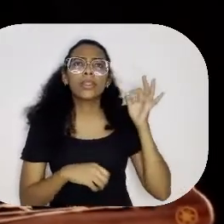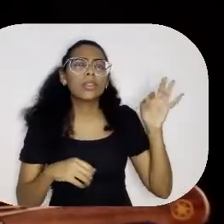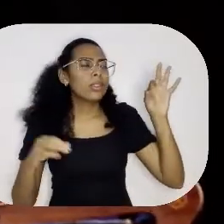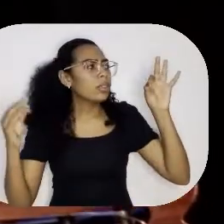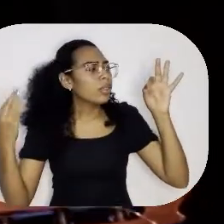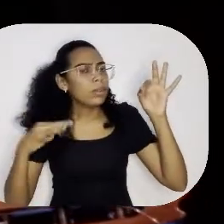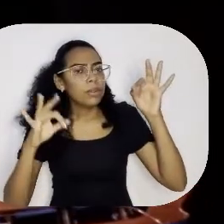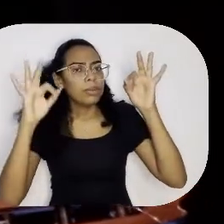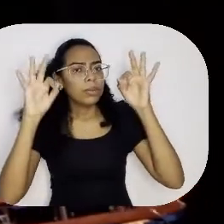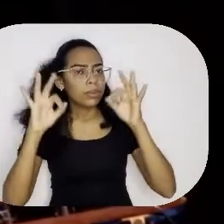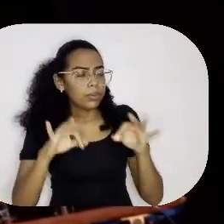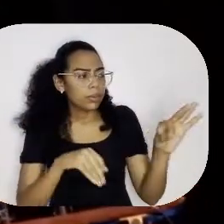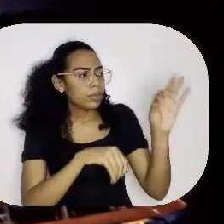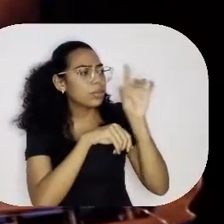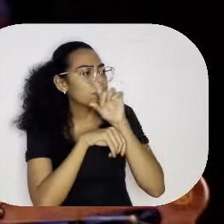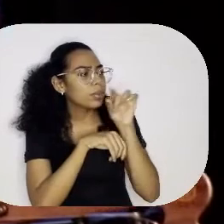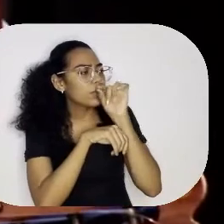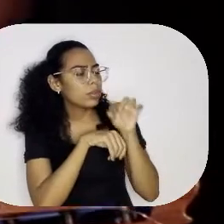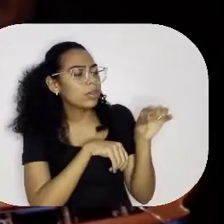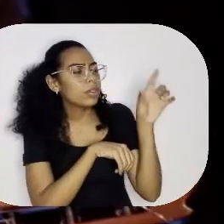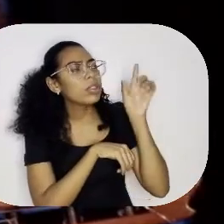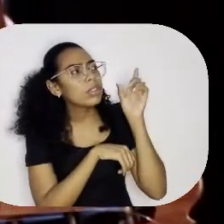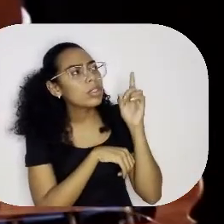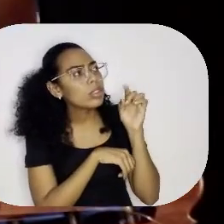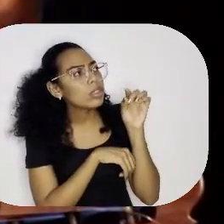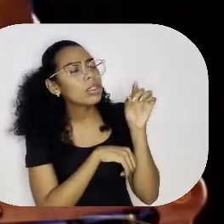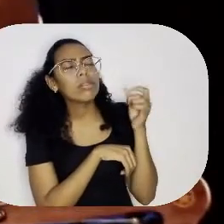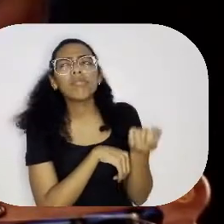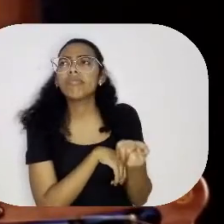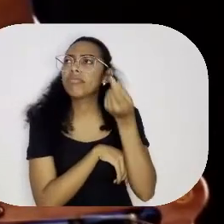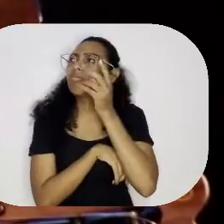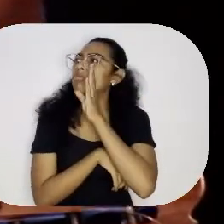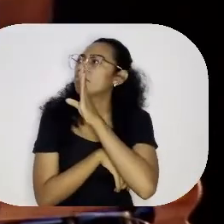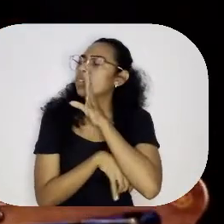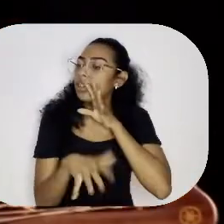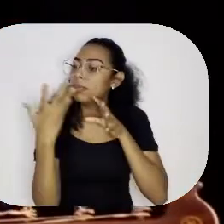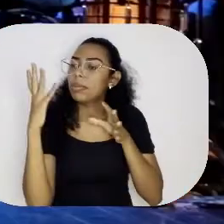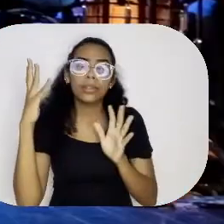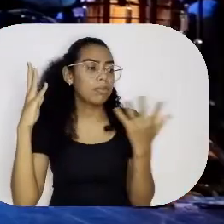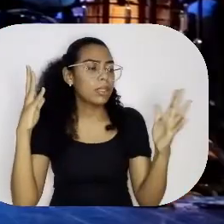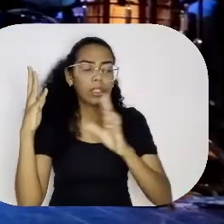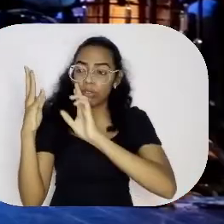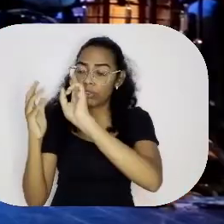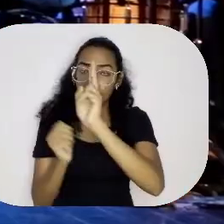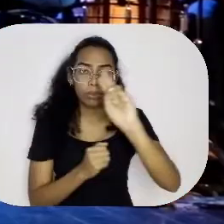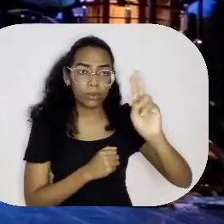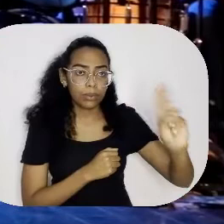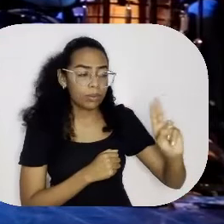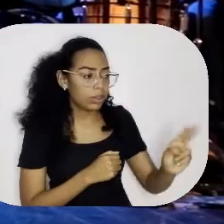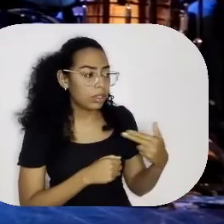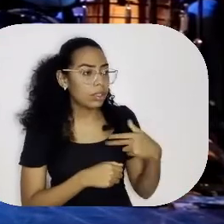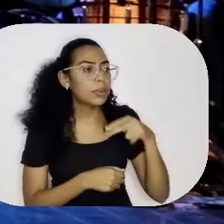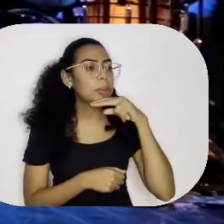coisa, da inspiração, vendo os passarinhos e tal, só que eu não conheço nada, não sei nome de passarinho, nem de planta, né? E pedi assessoria, Cláudio, que